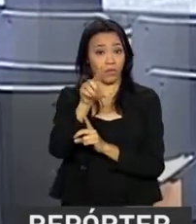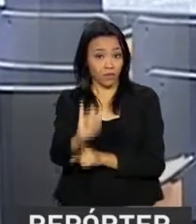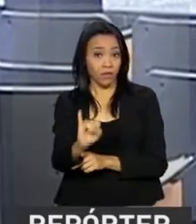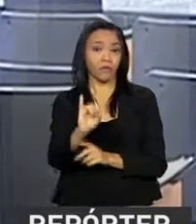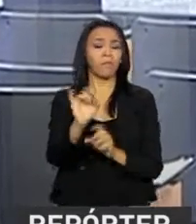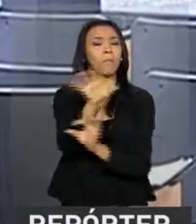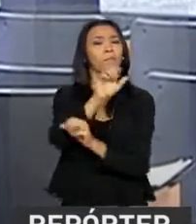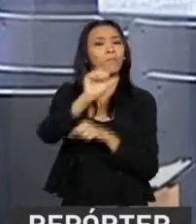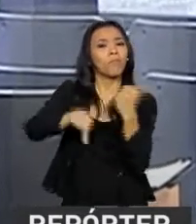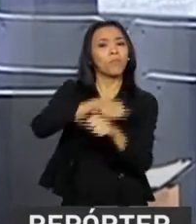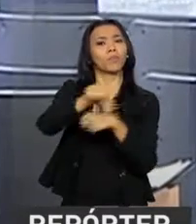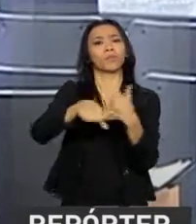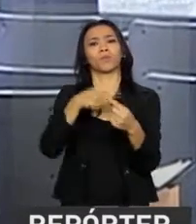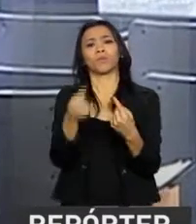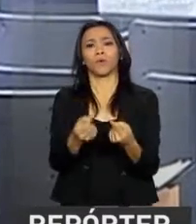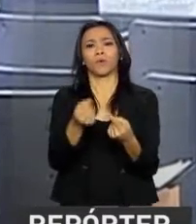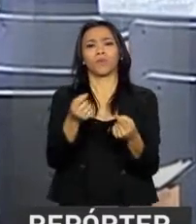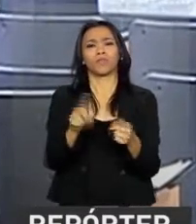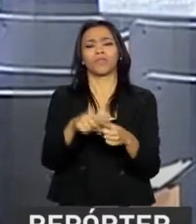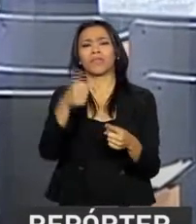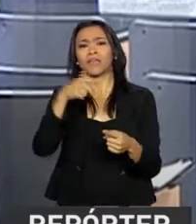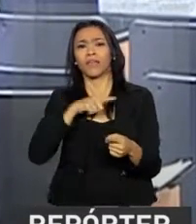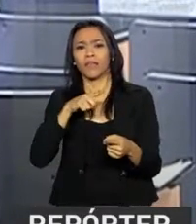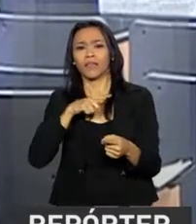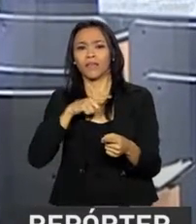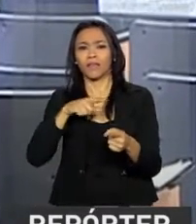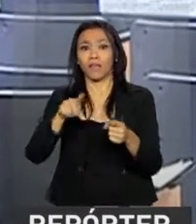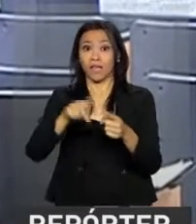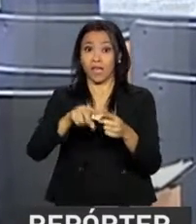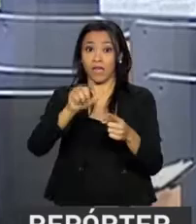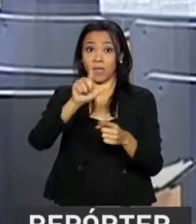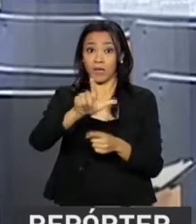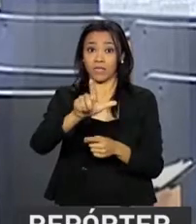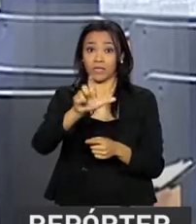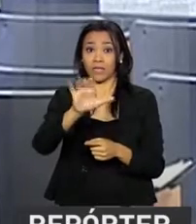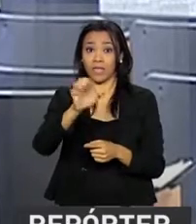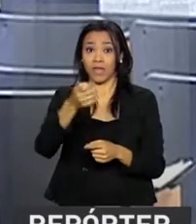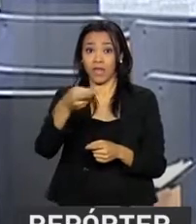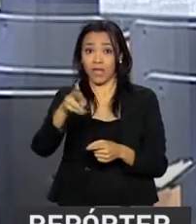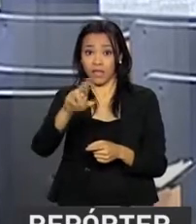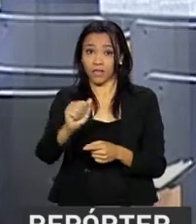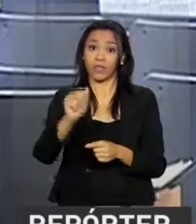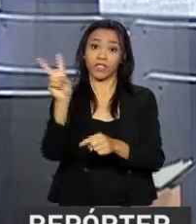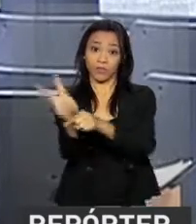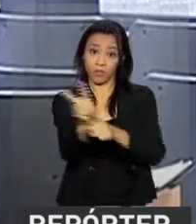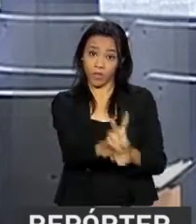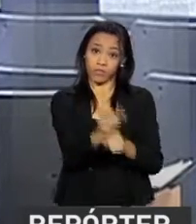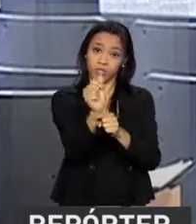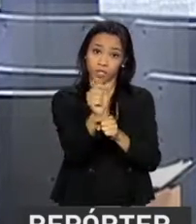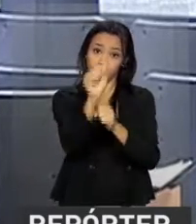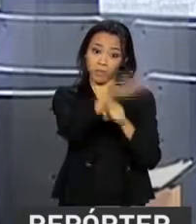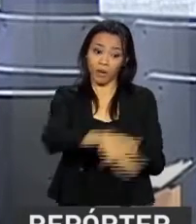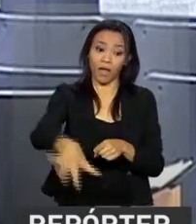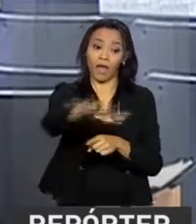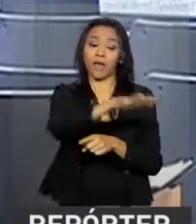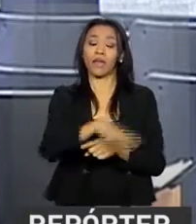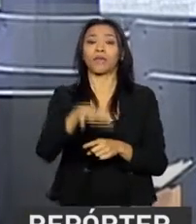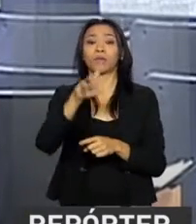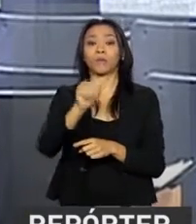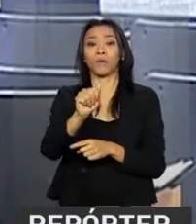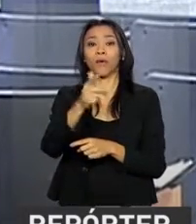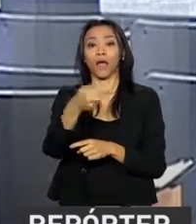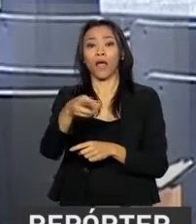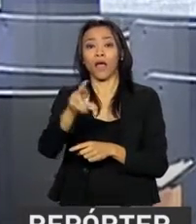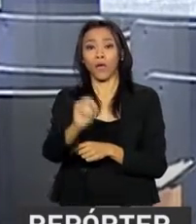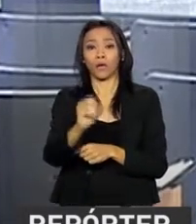captação de recursos por meio das hélice acção as letras de crédito para o agronegócio a partir de agora 35% de tudo